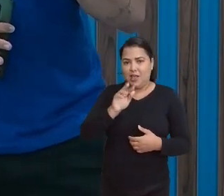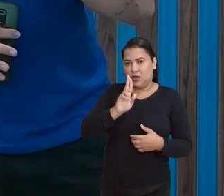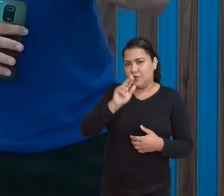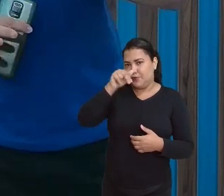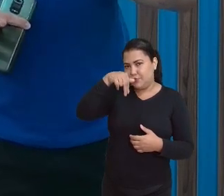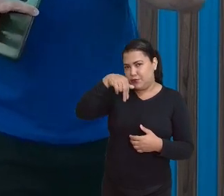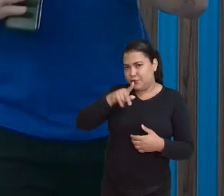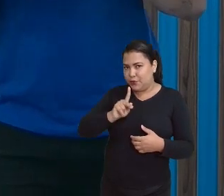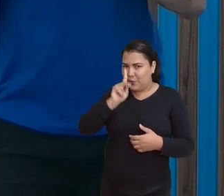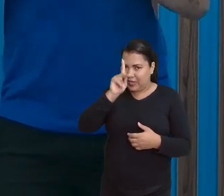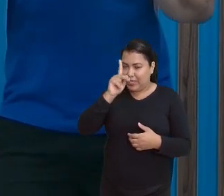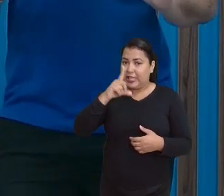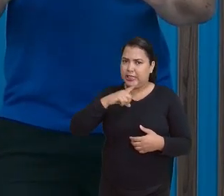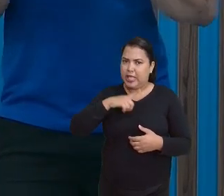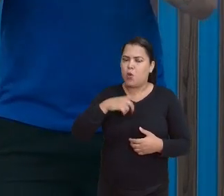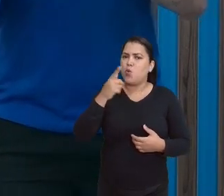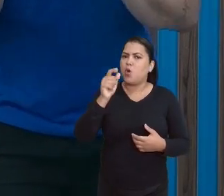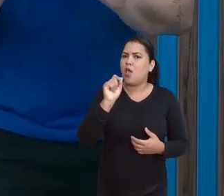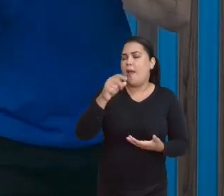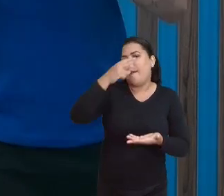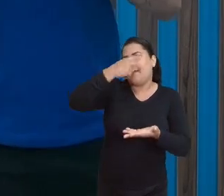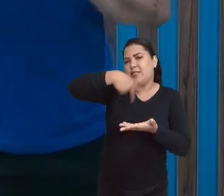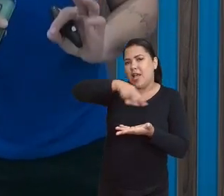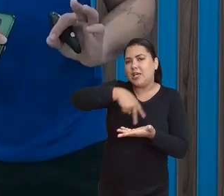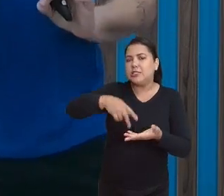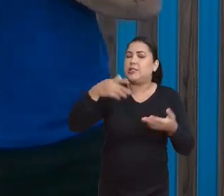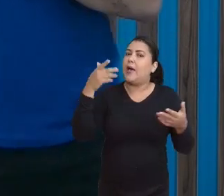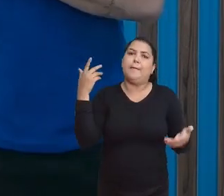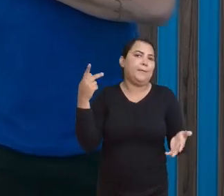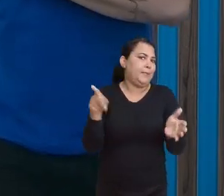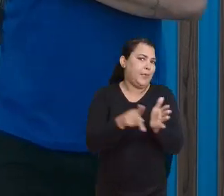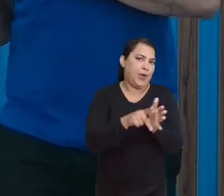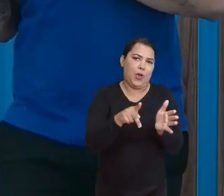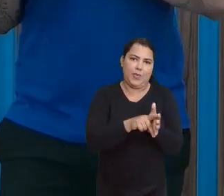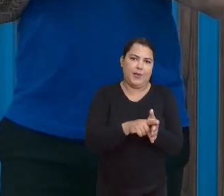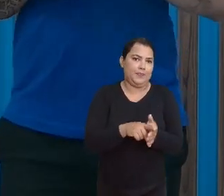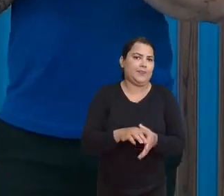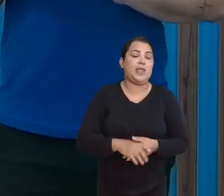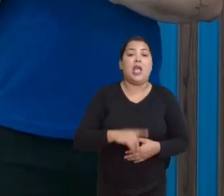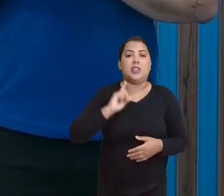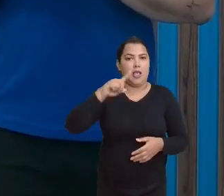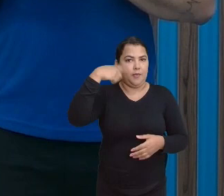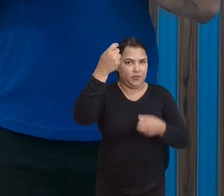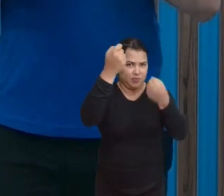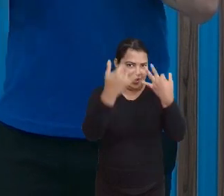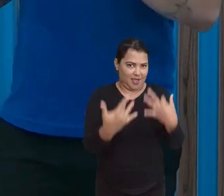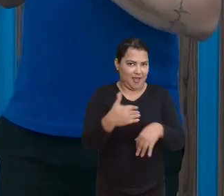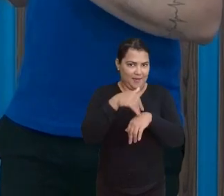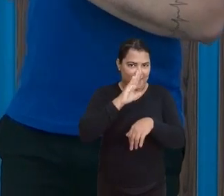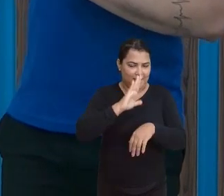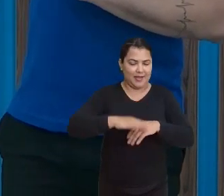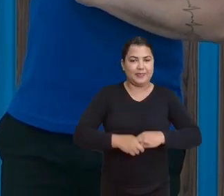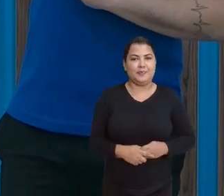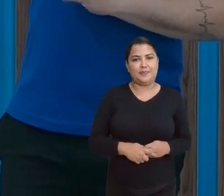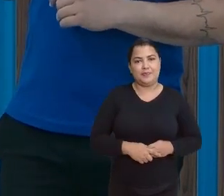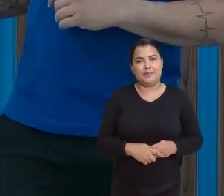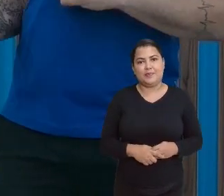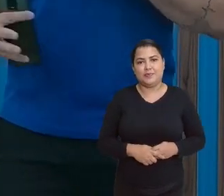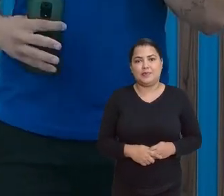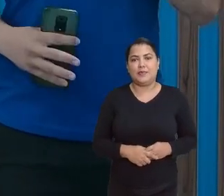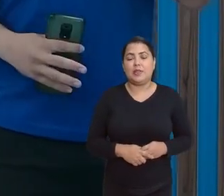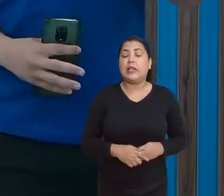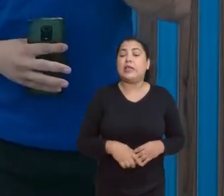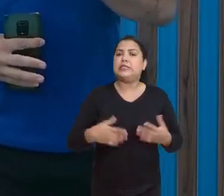quando a gente falar de um carinha chamado Laban, a gente vai chegar lá. Mas que